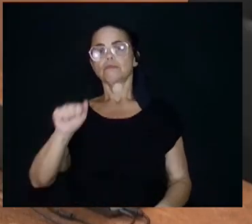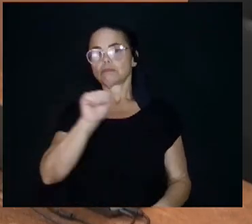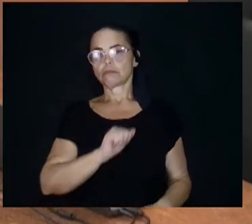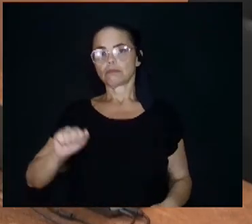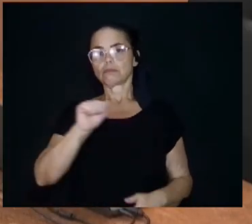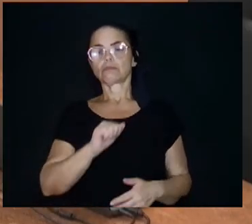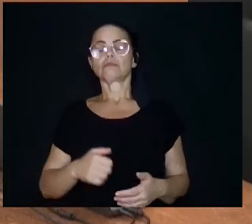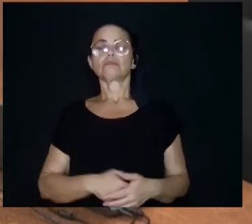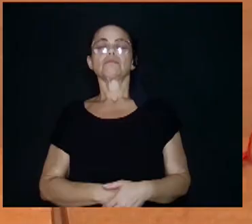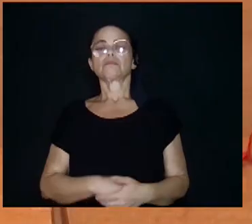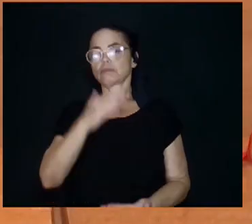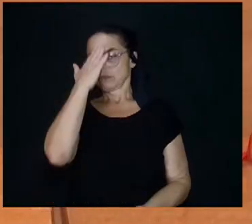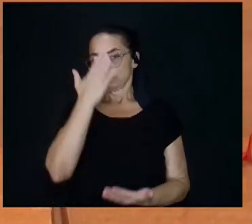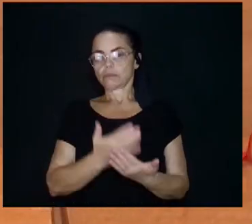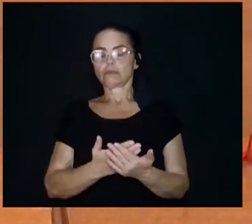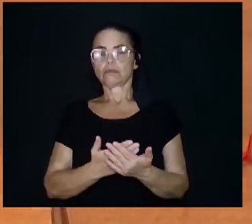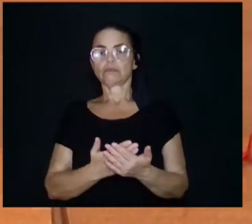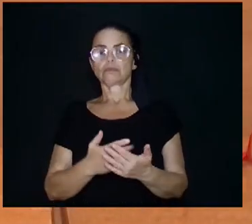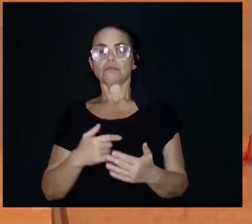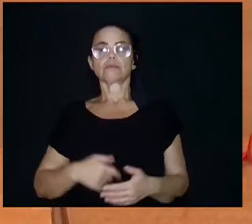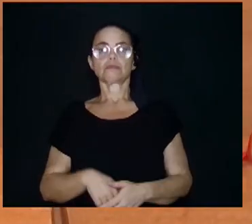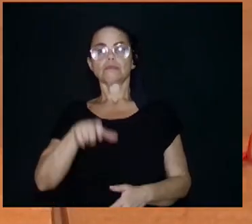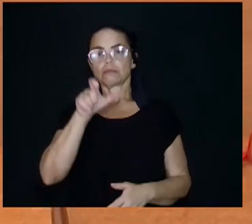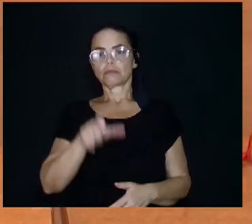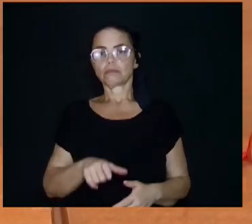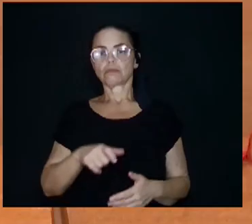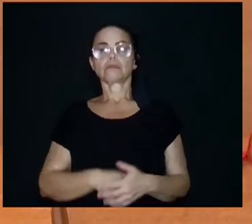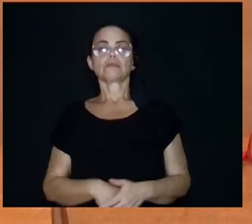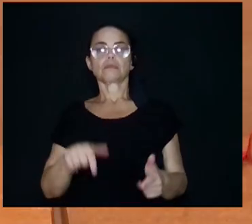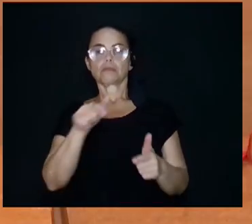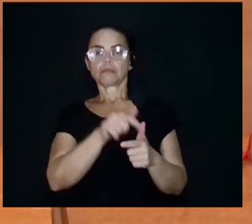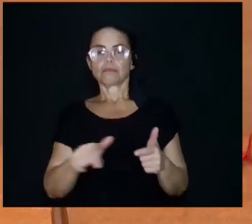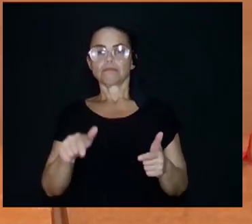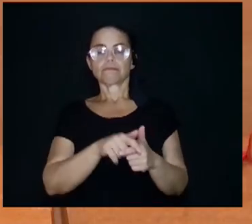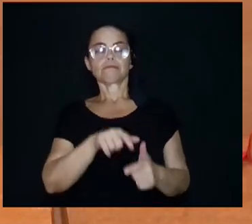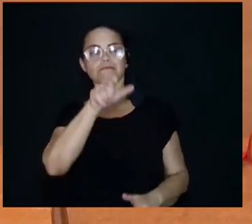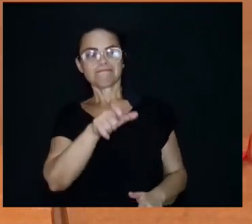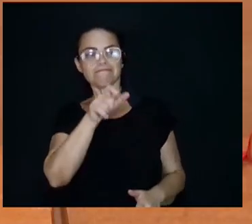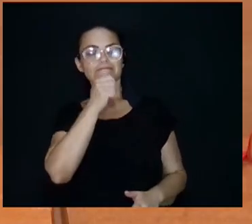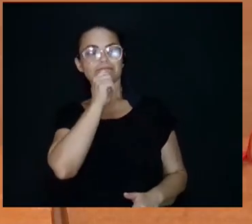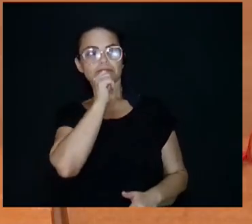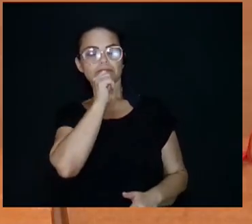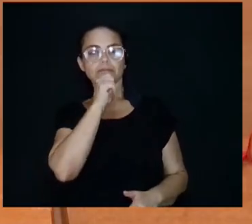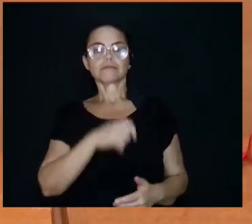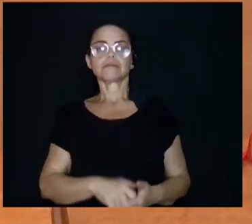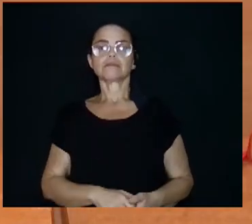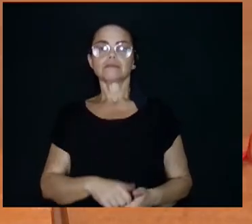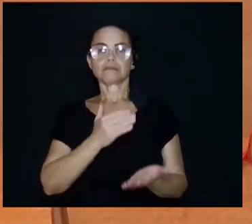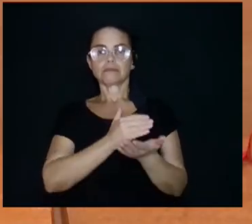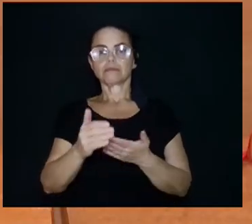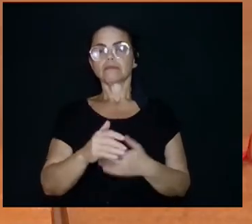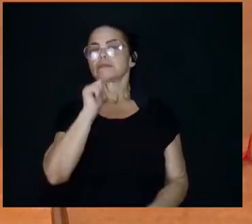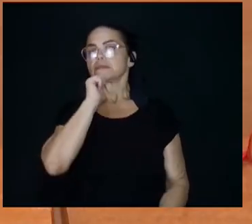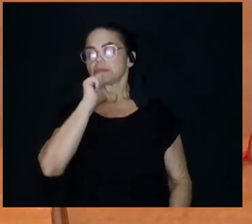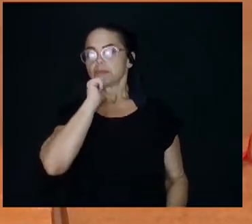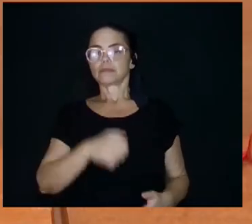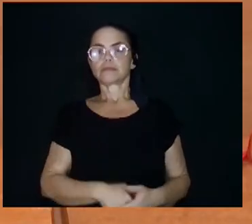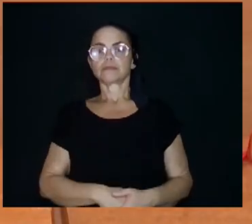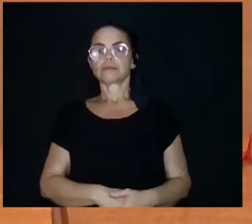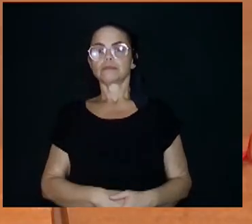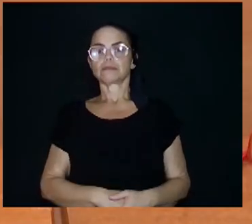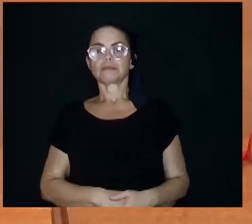que a militância pela pessoa que gagueja, que é uma militância iniciante ainda. Deixa eu melhorar aqui o microfone,